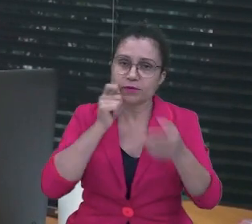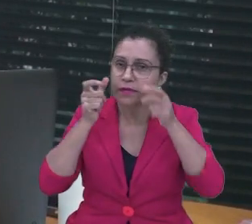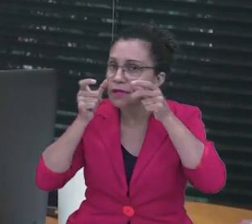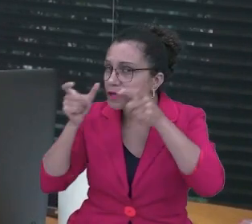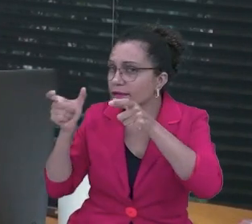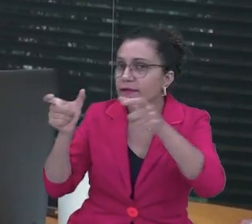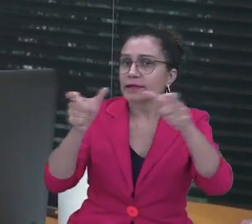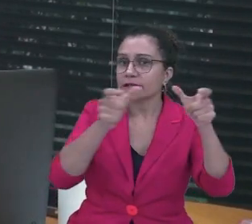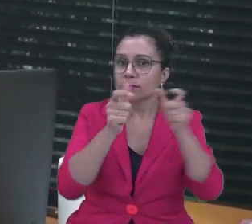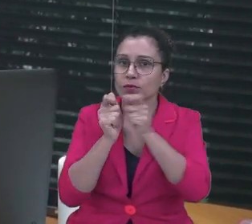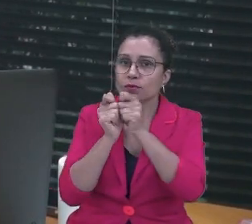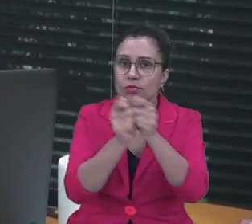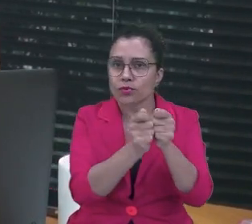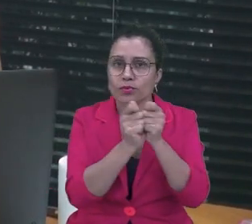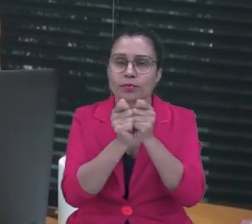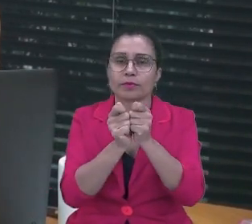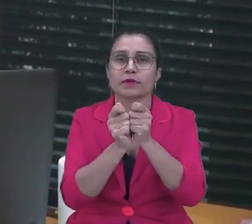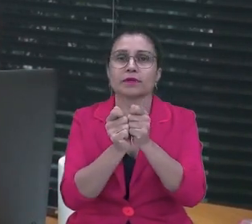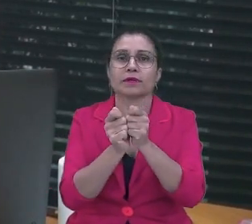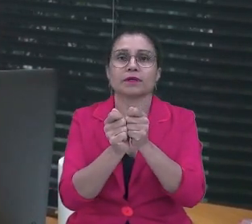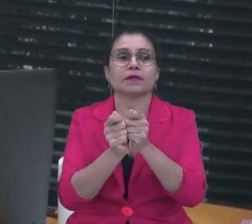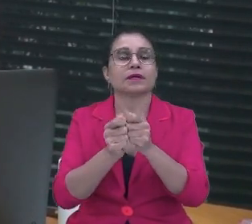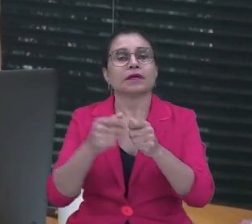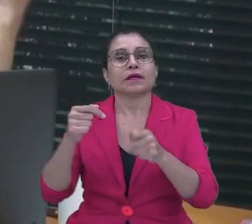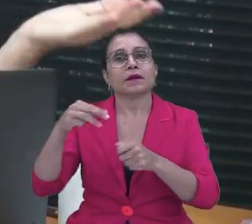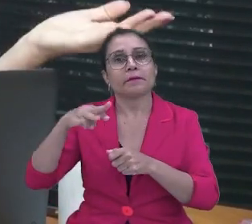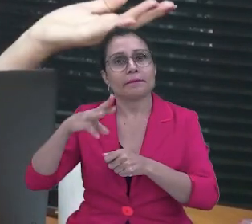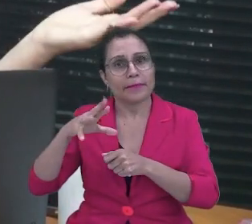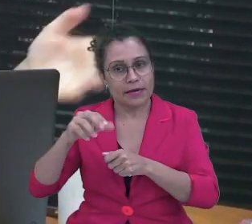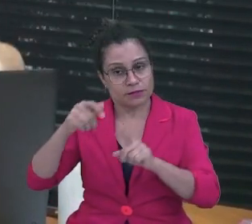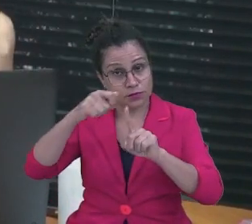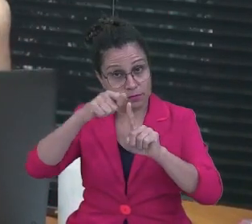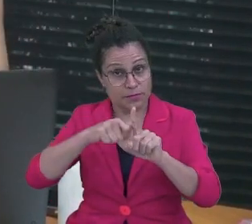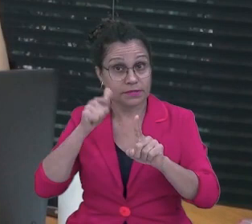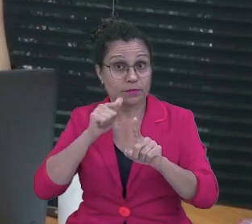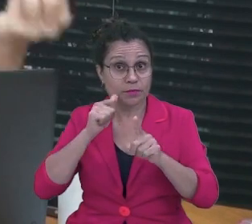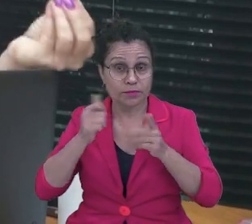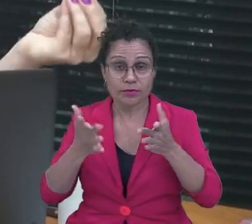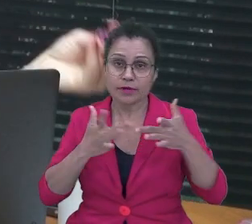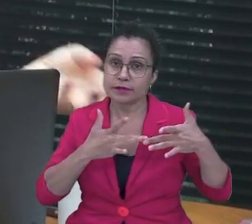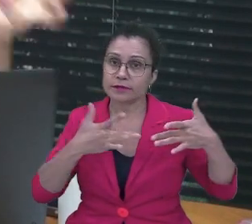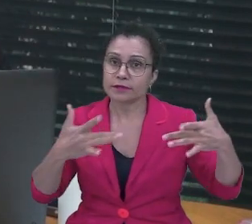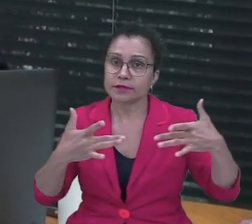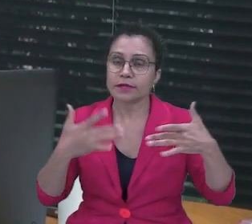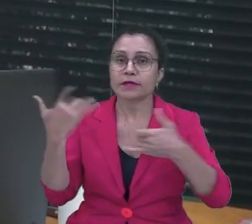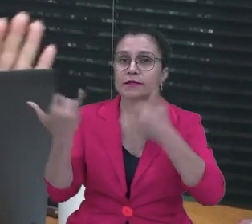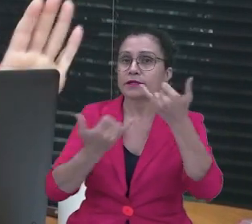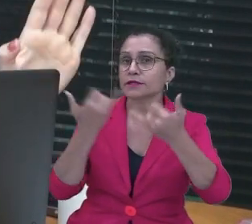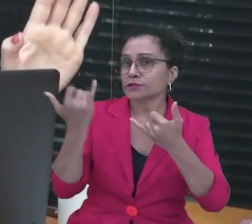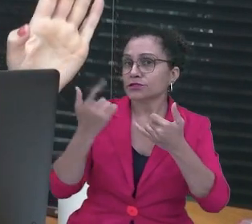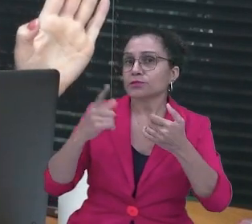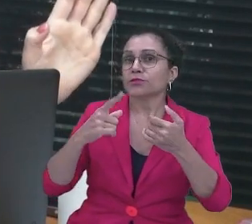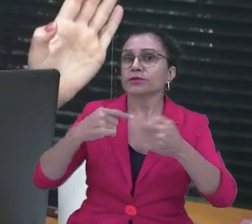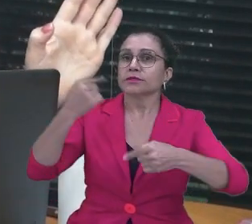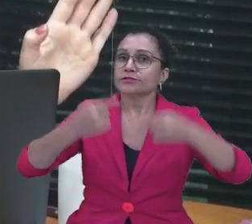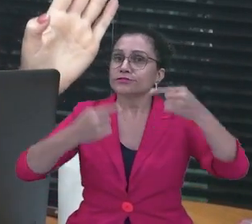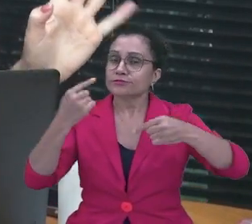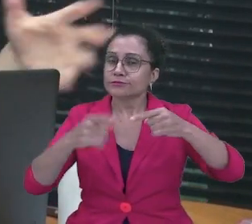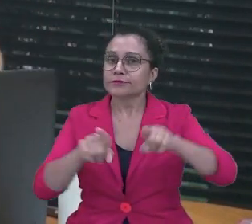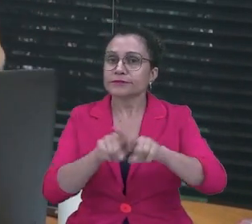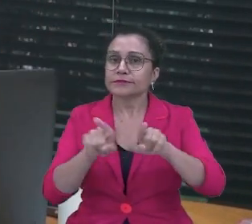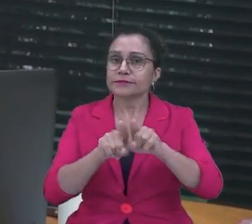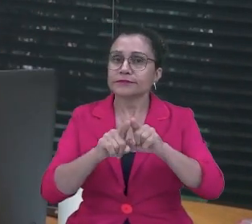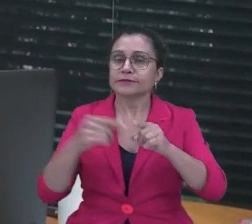nos acompanha, né? Estiver aqui agora em março, que é o mês da mulher, dedicado para importantes discussões. A gente vai ter mais discussões por